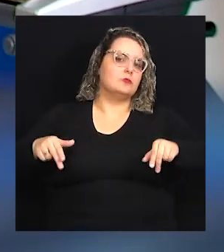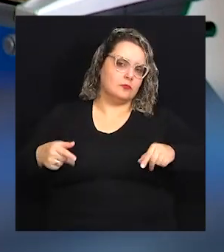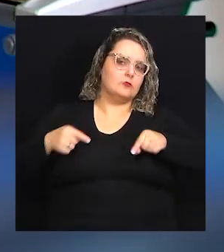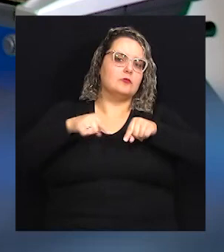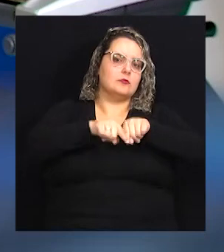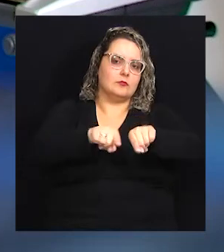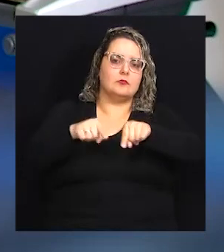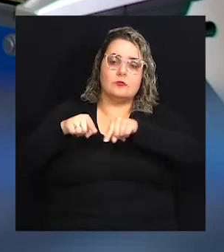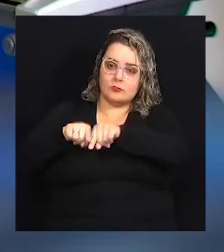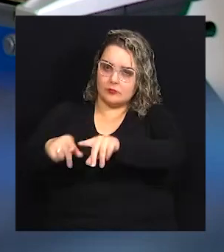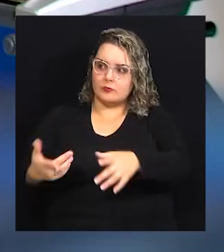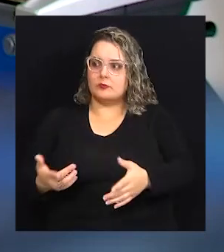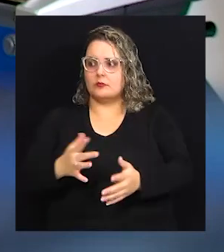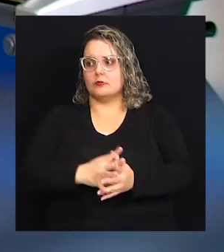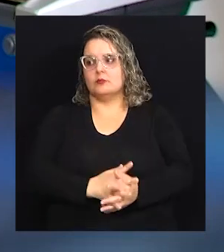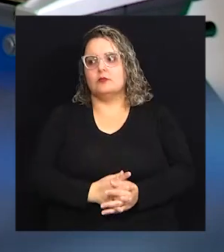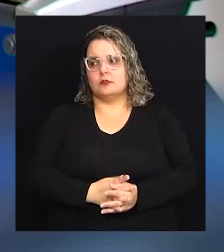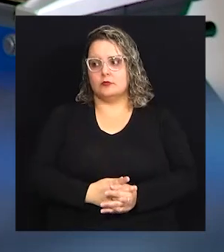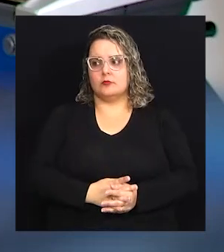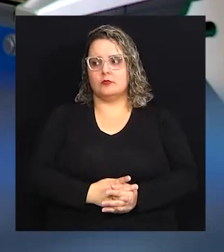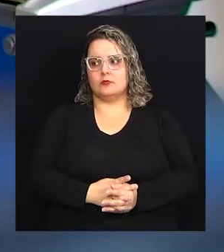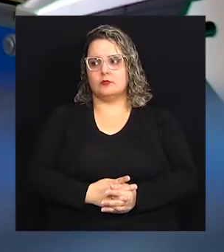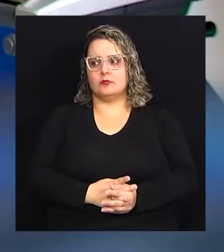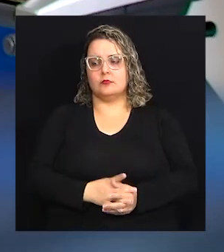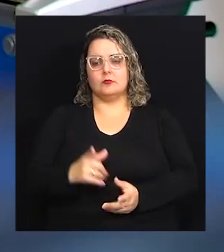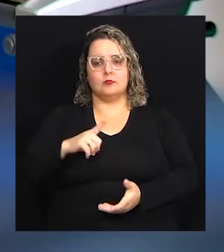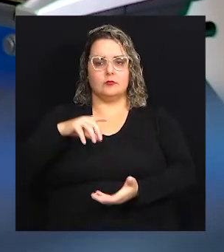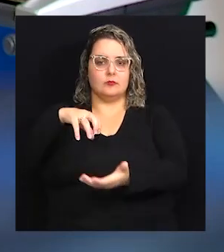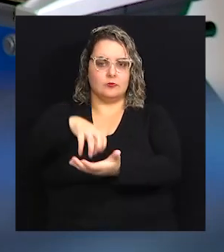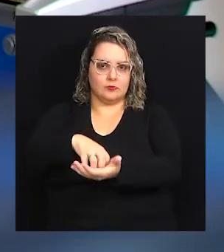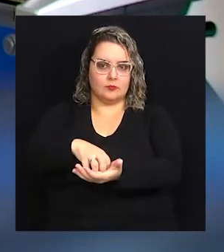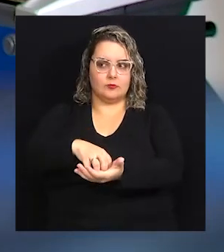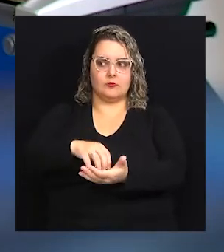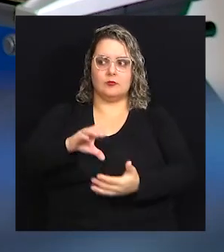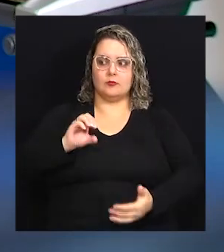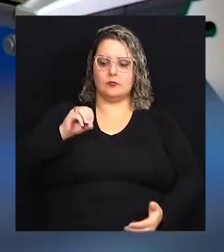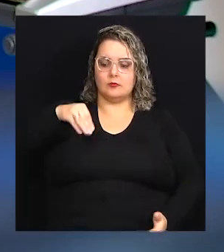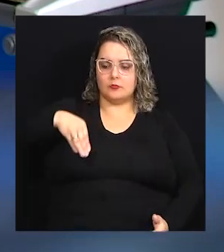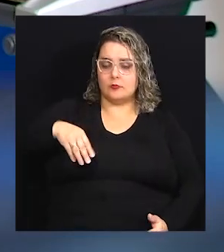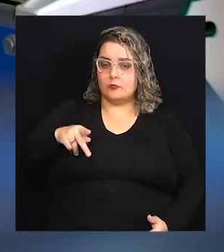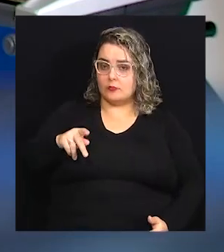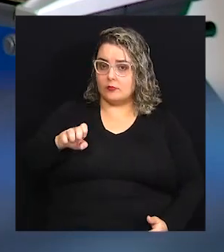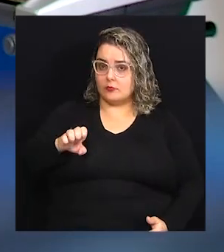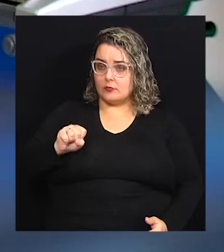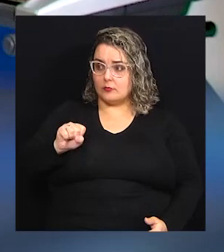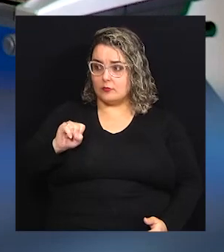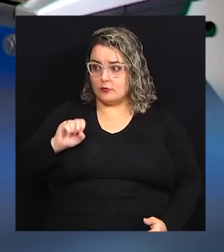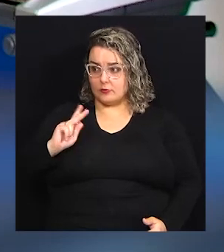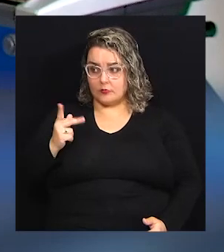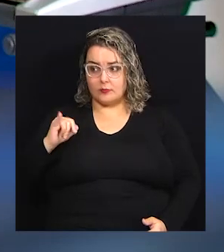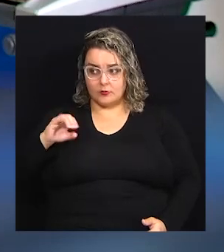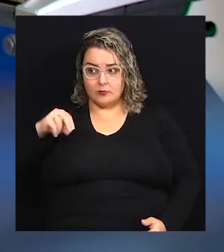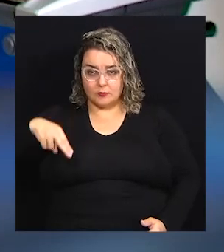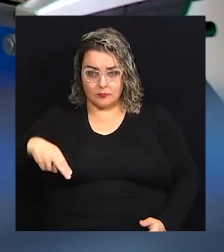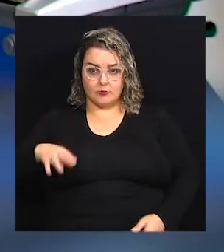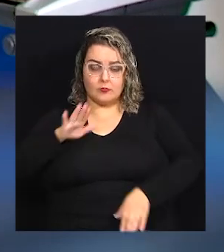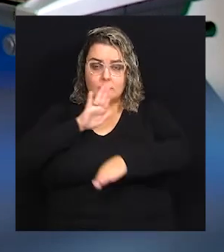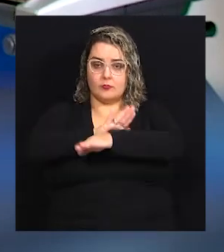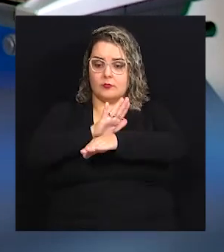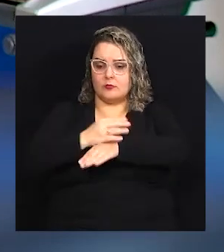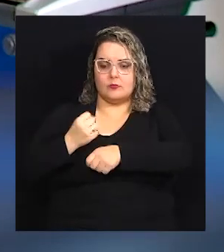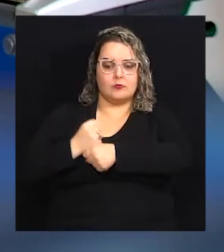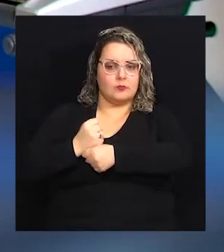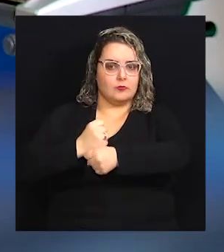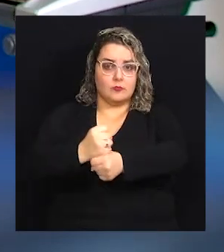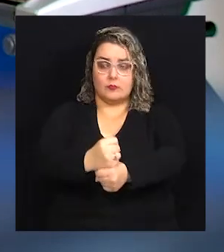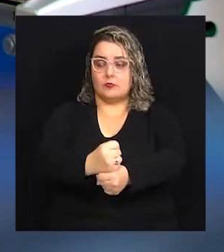muitas parcerias. Tivemos uma ONG que se chama Compassion, que nos ajudou por muitos anos.